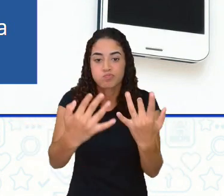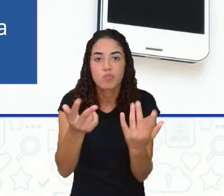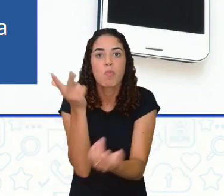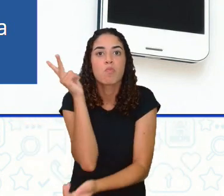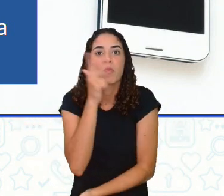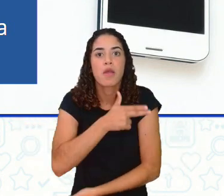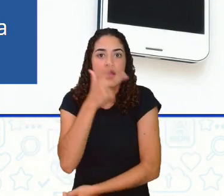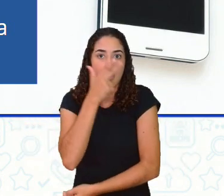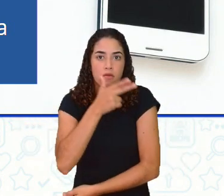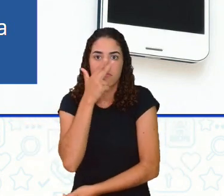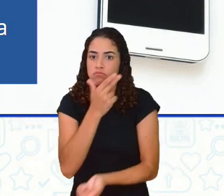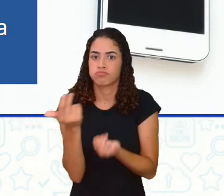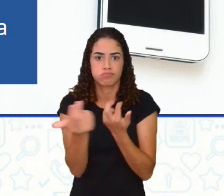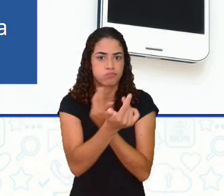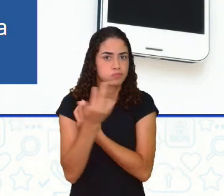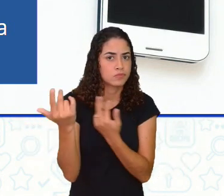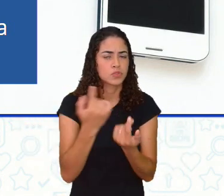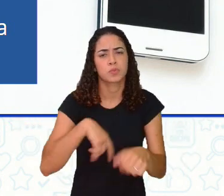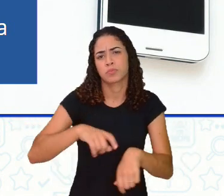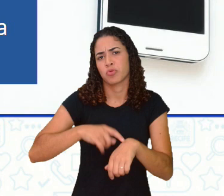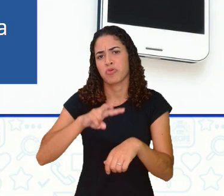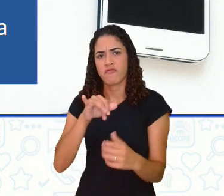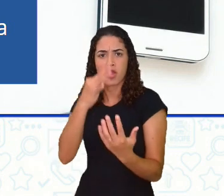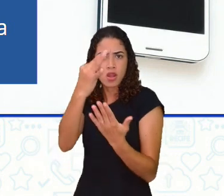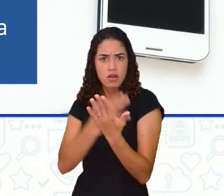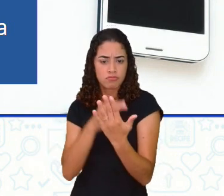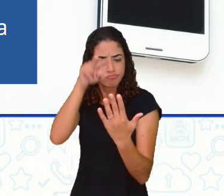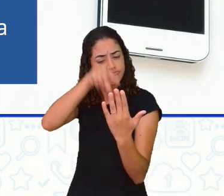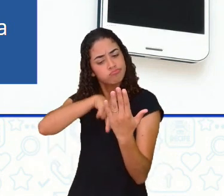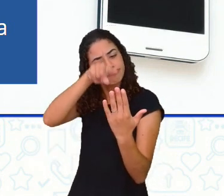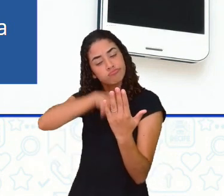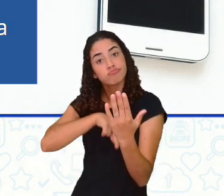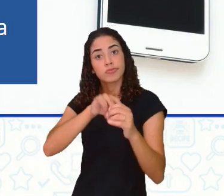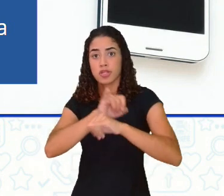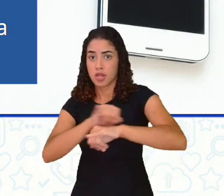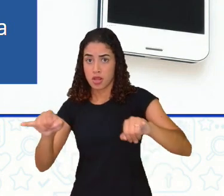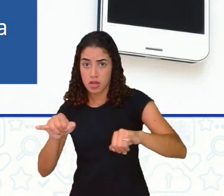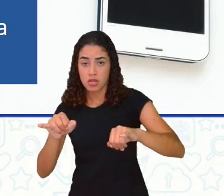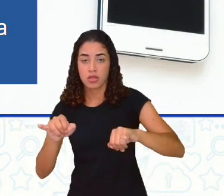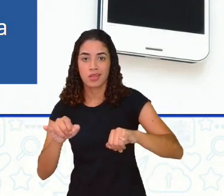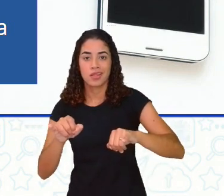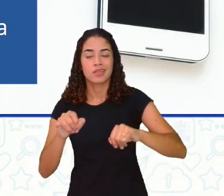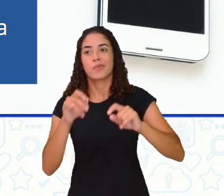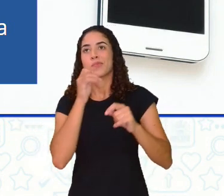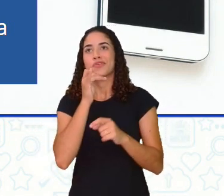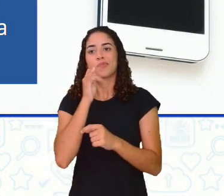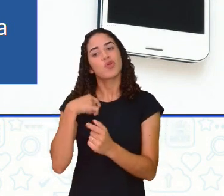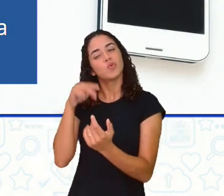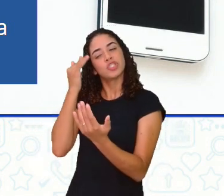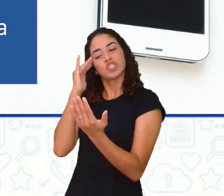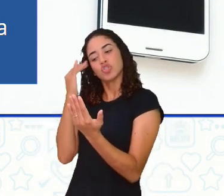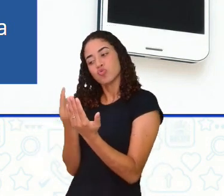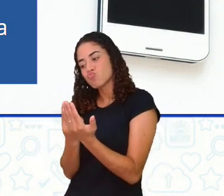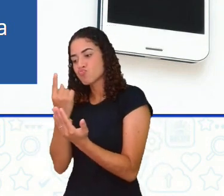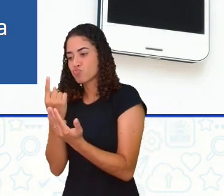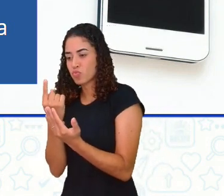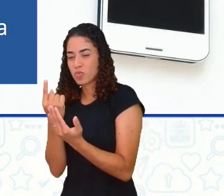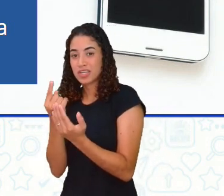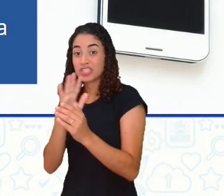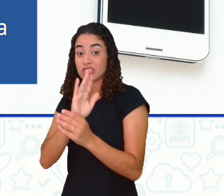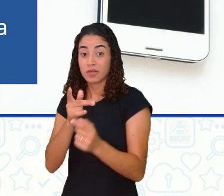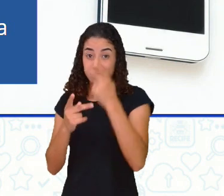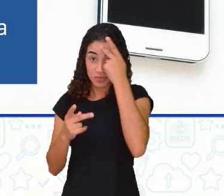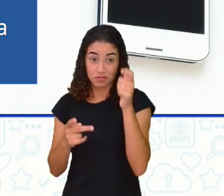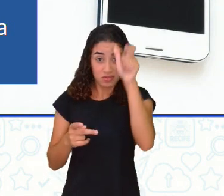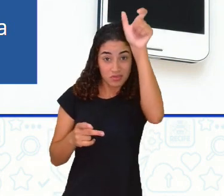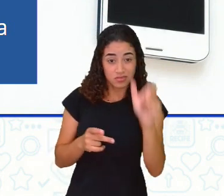forma. Quando eu for ler uma notícia, essa notícia não pode ser entendida por mim de forma diferente do que ela foi entendida por